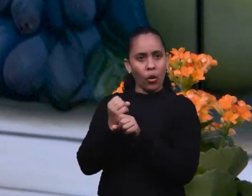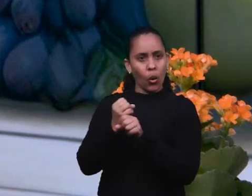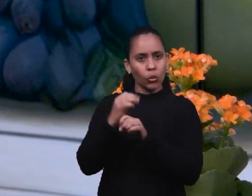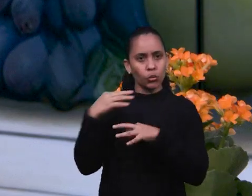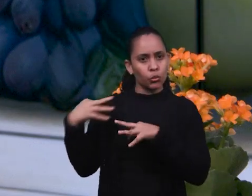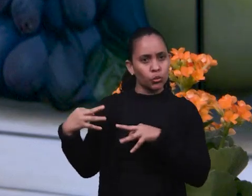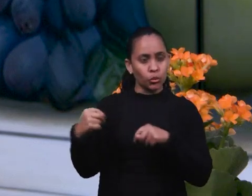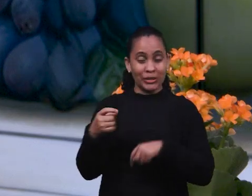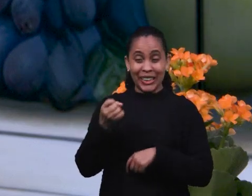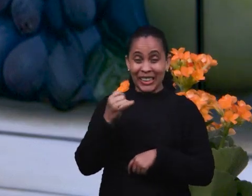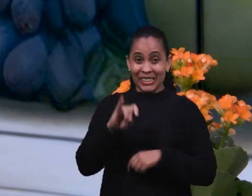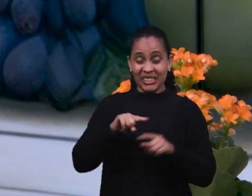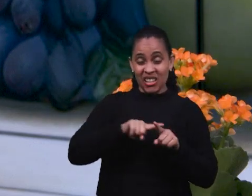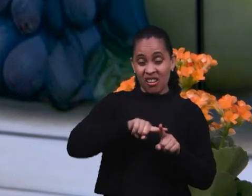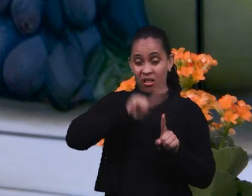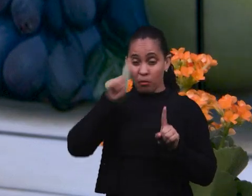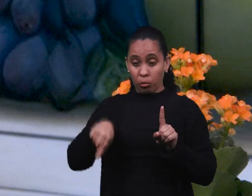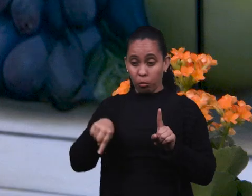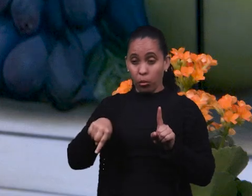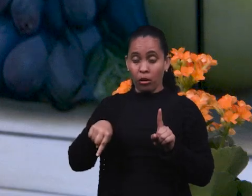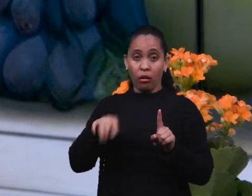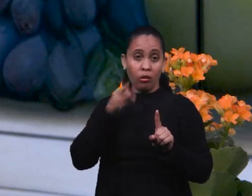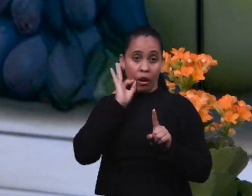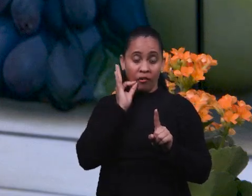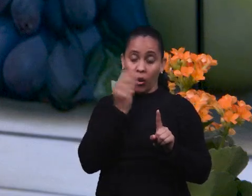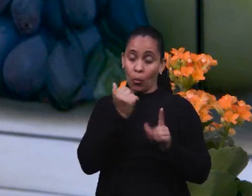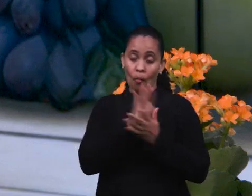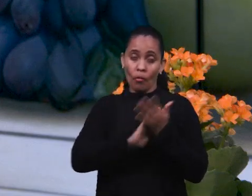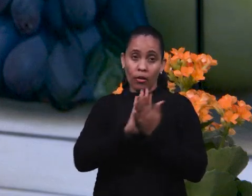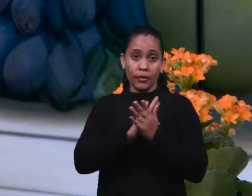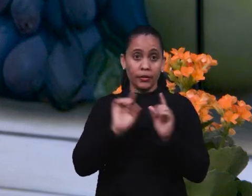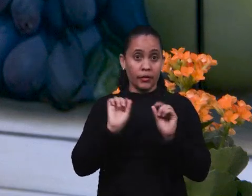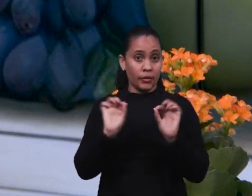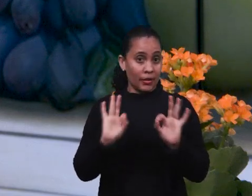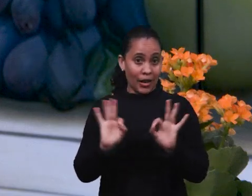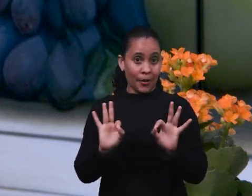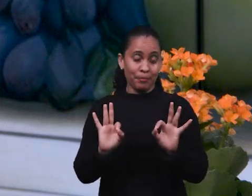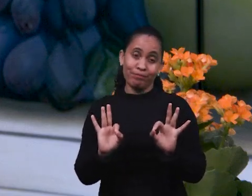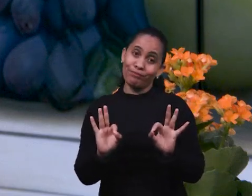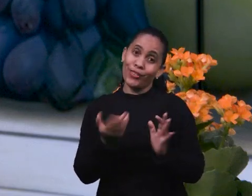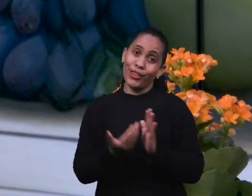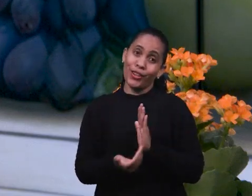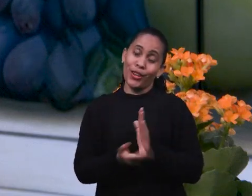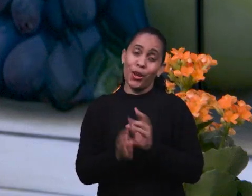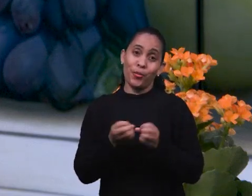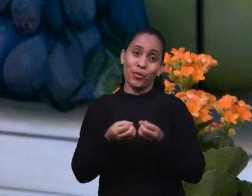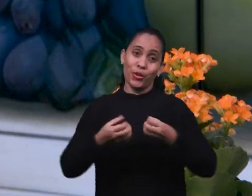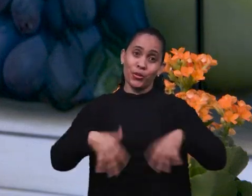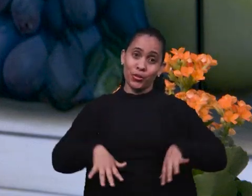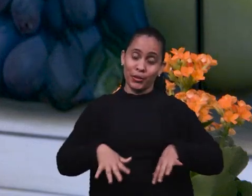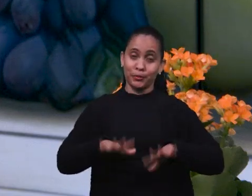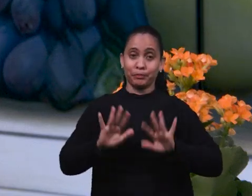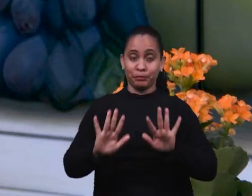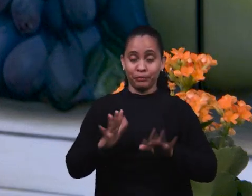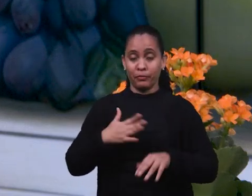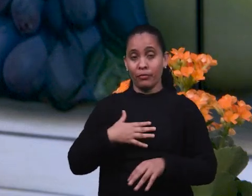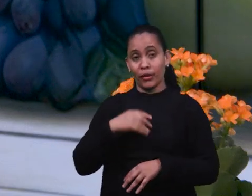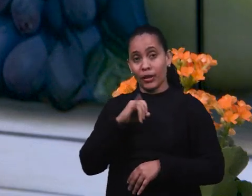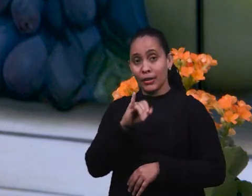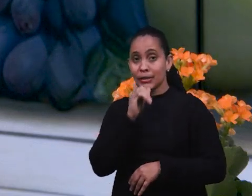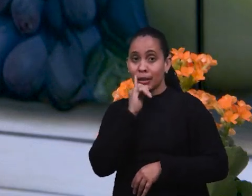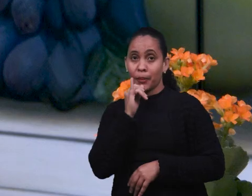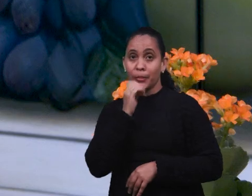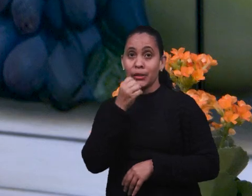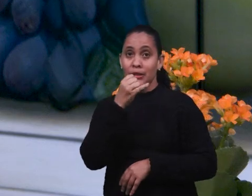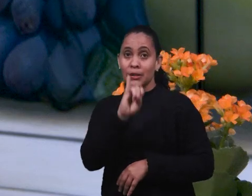de comer, né? E o mais importante é a gente frisar que a redução do apetite